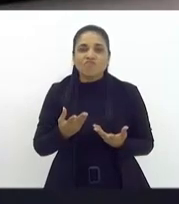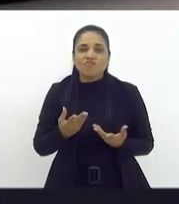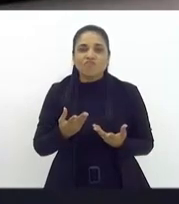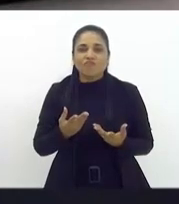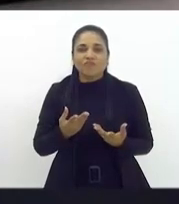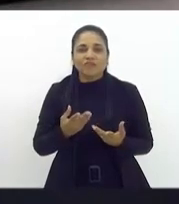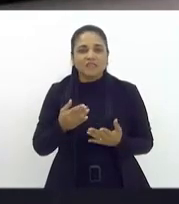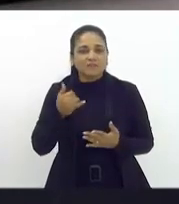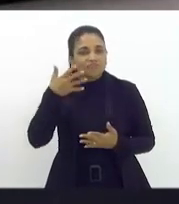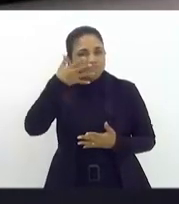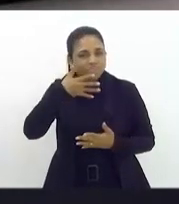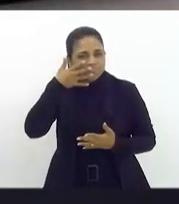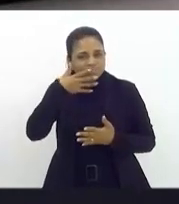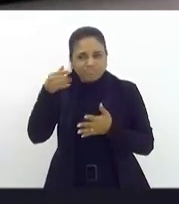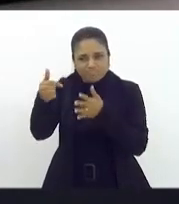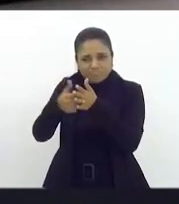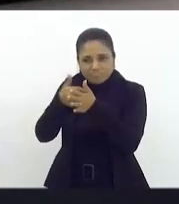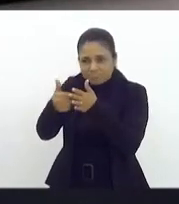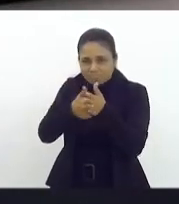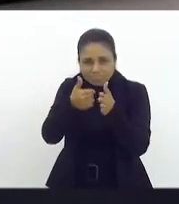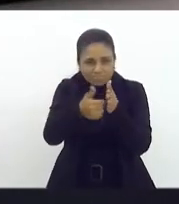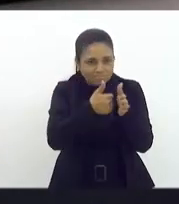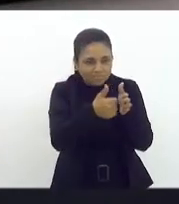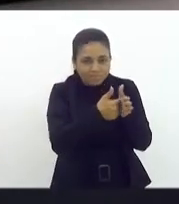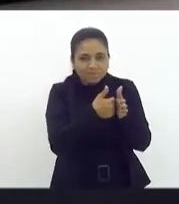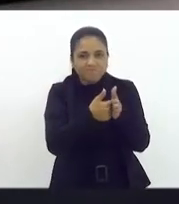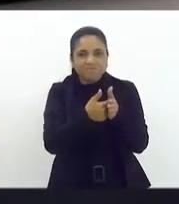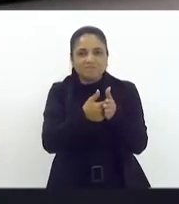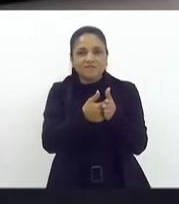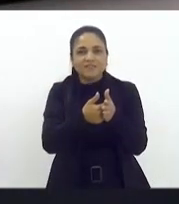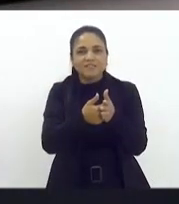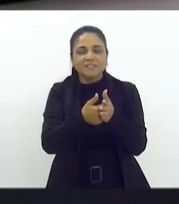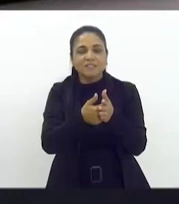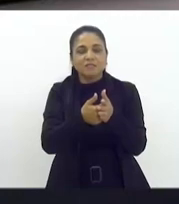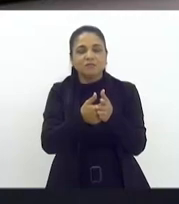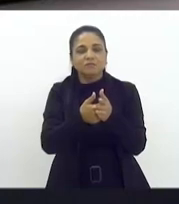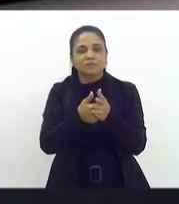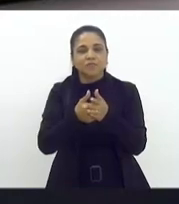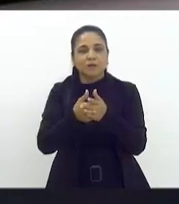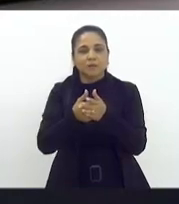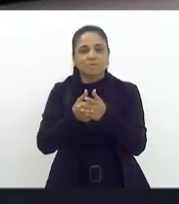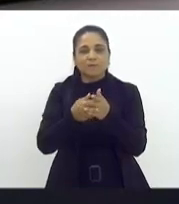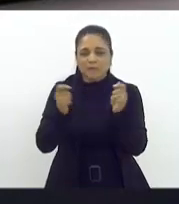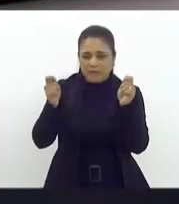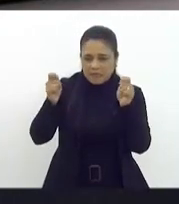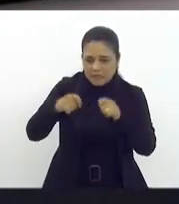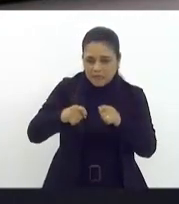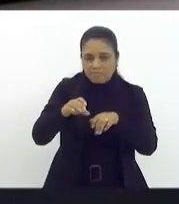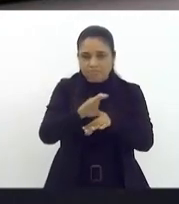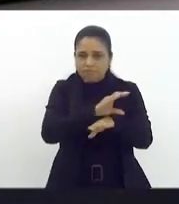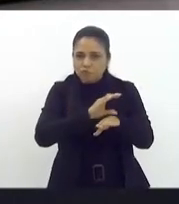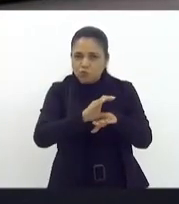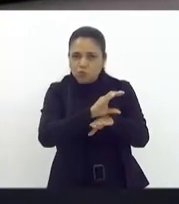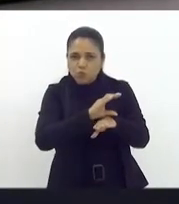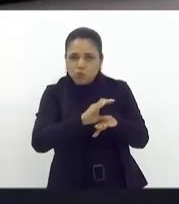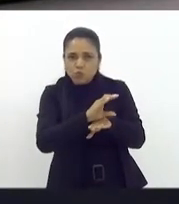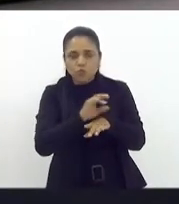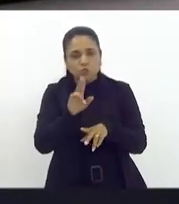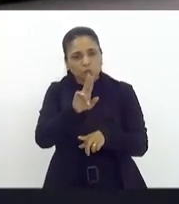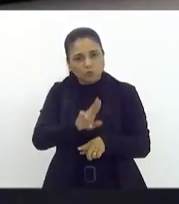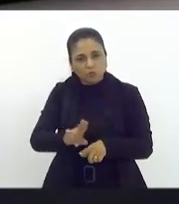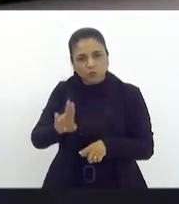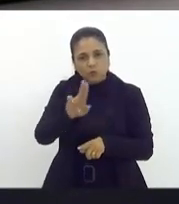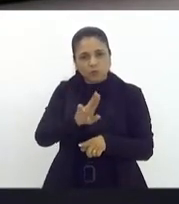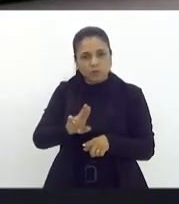vários falas das perguntas de vocês vem a questão da padronização da capacitação da utilização